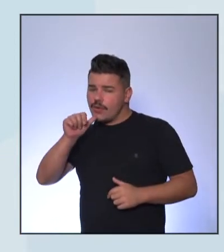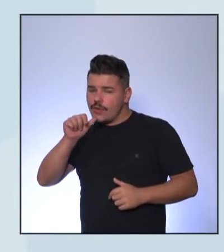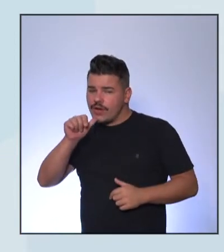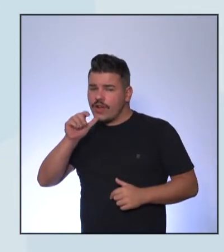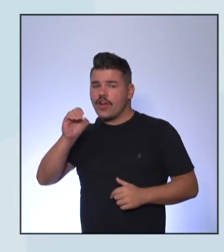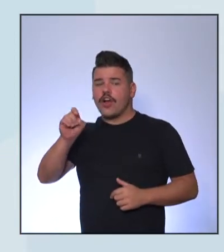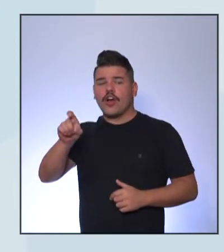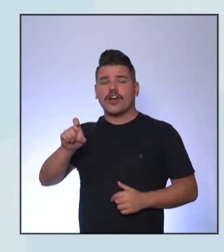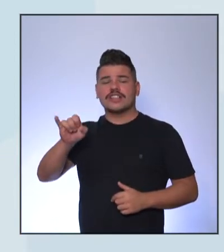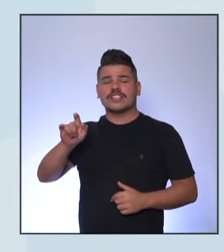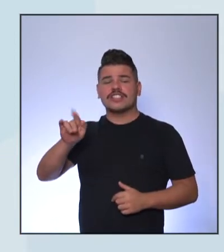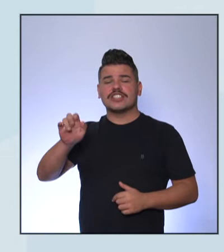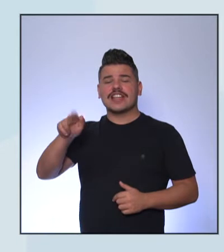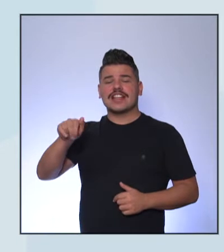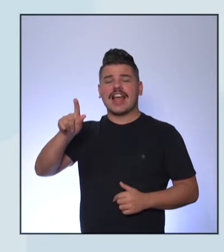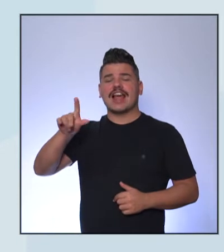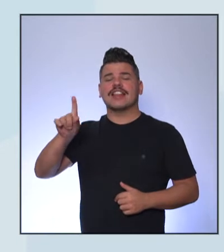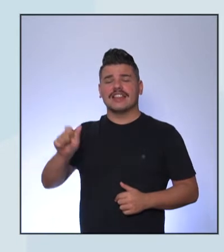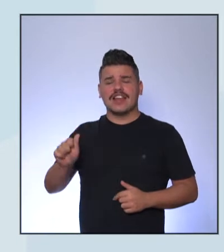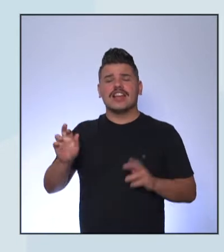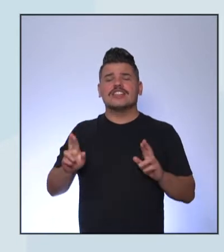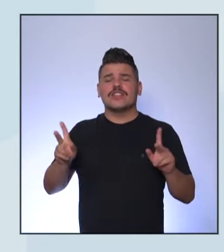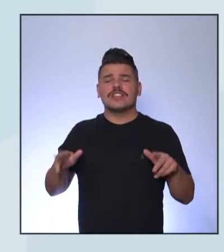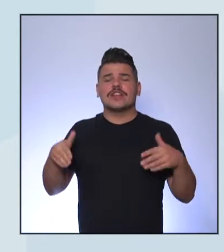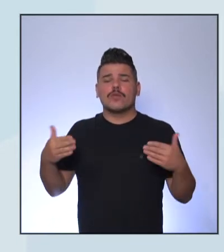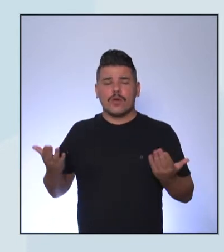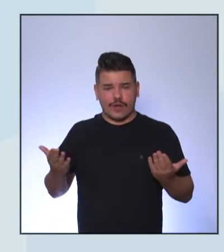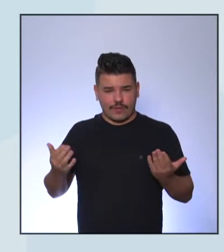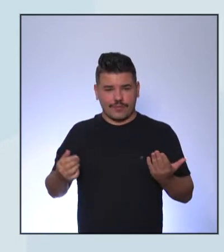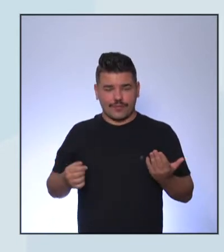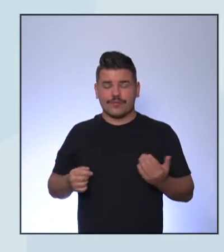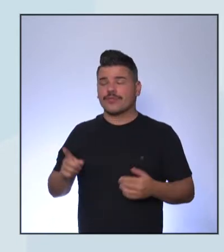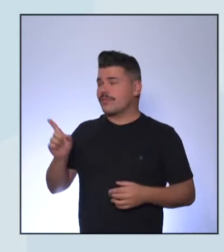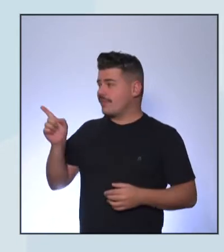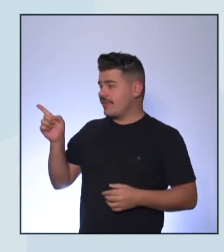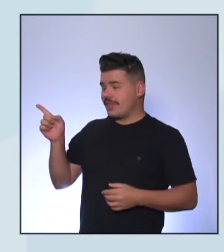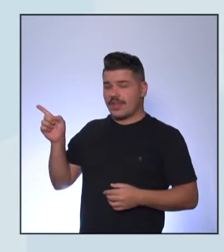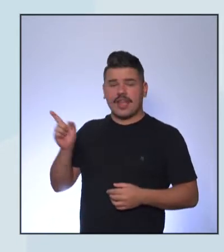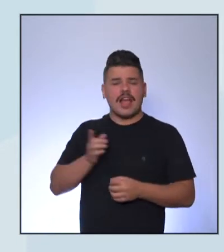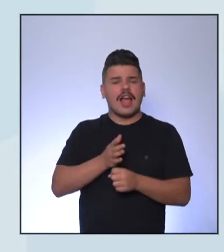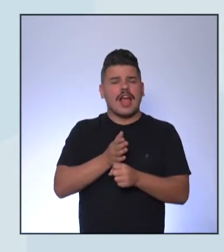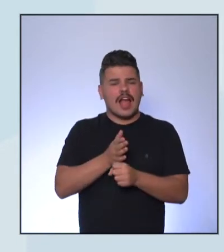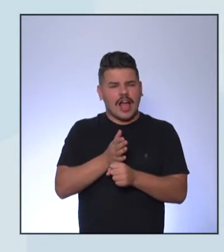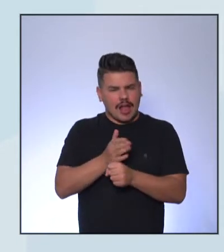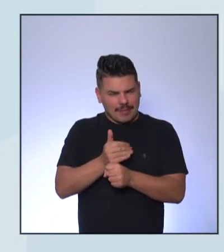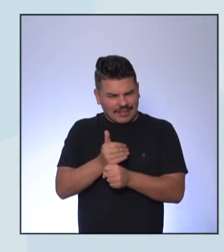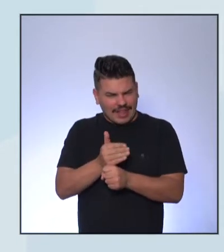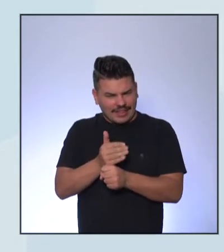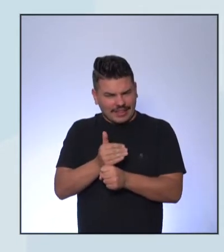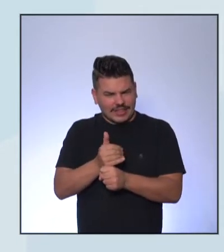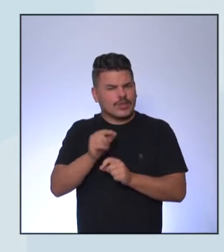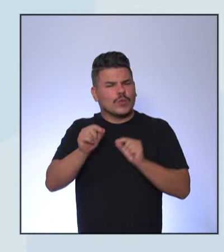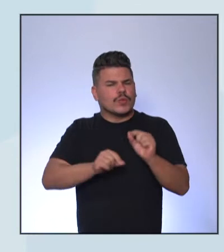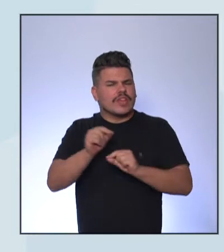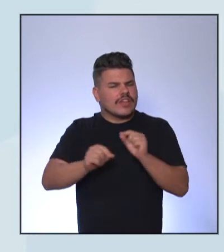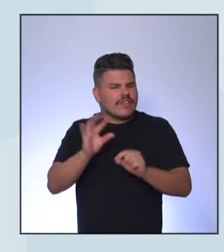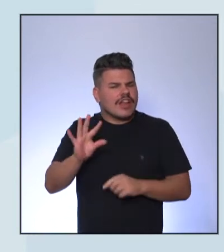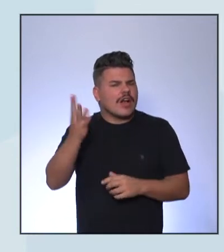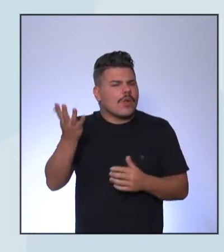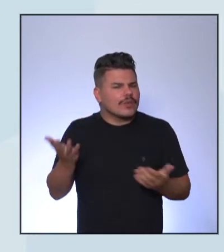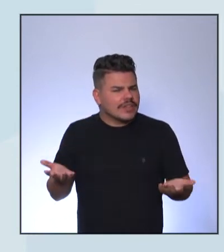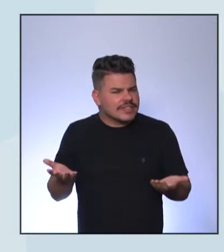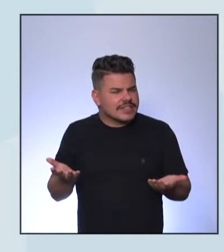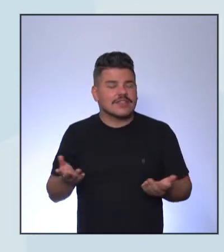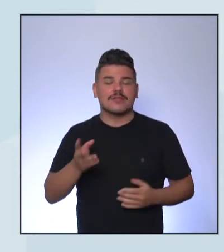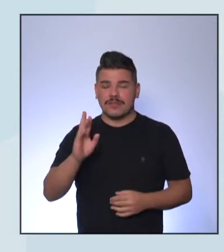A batata, ela vai causar alguma alteração nessa reação? Então, eu peço que vocês interajam com a gente respondendo essas 2 perguntas. 1 minutinho